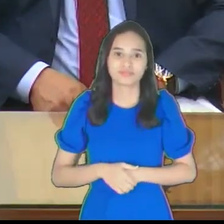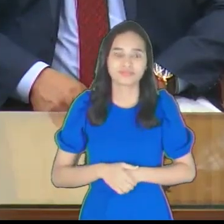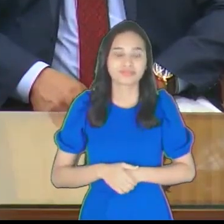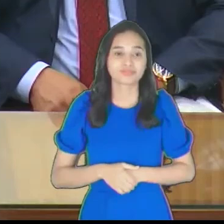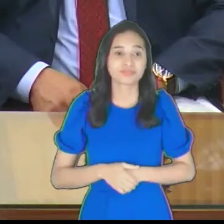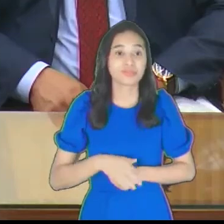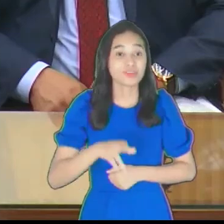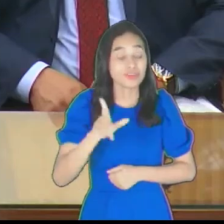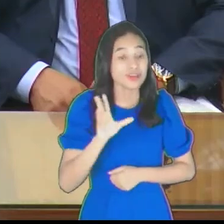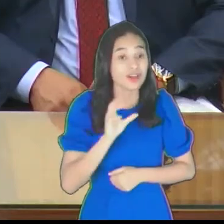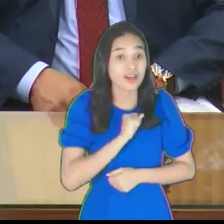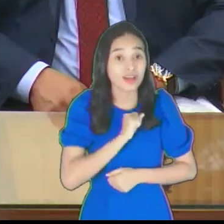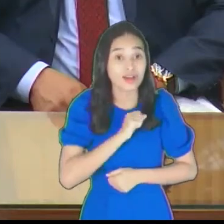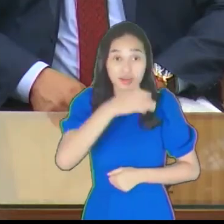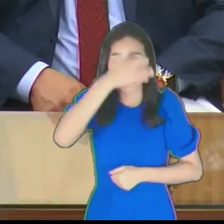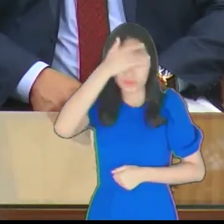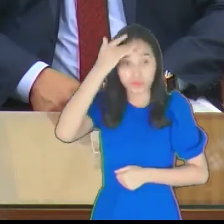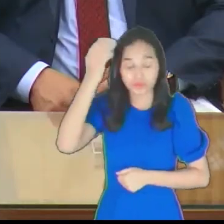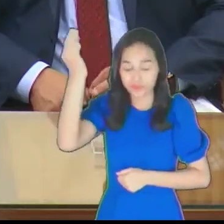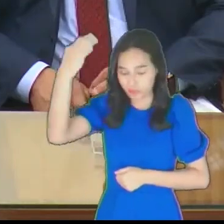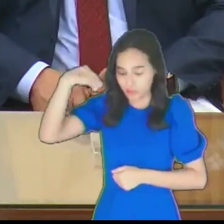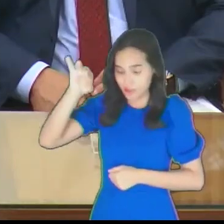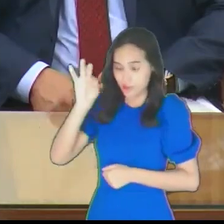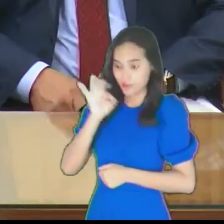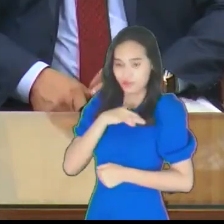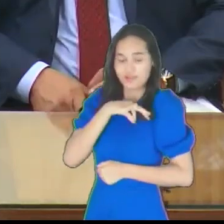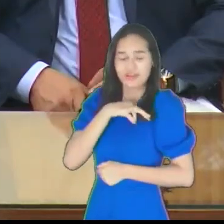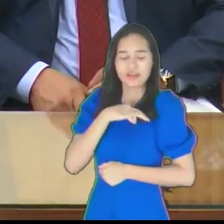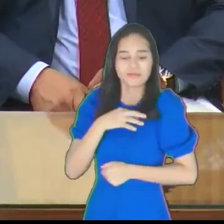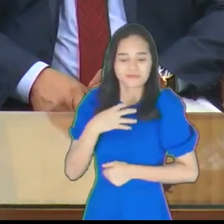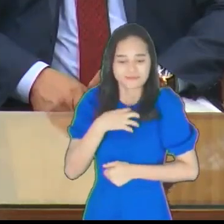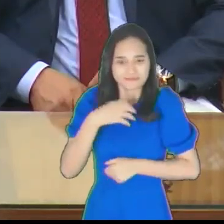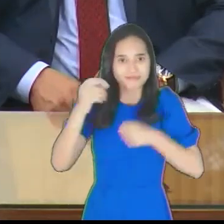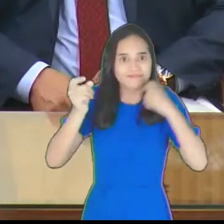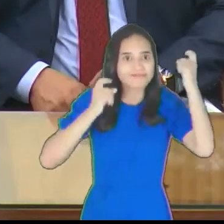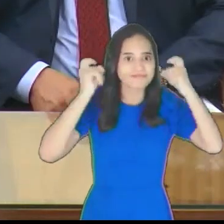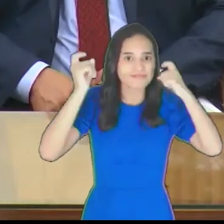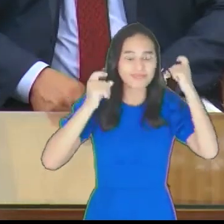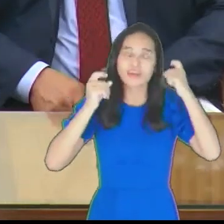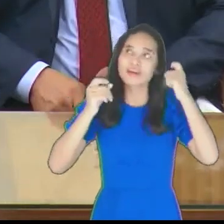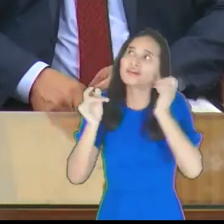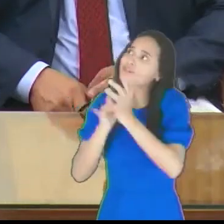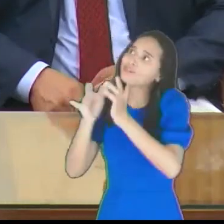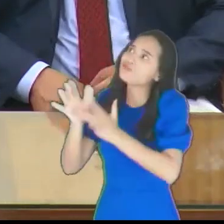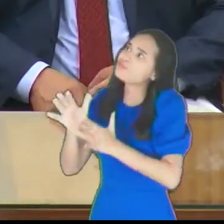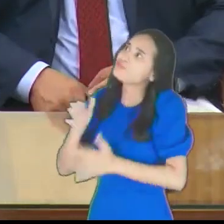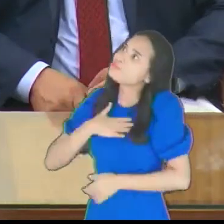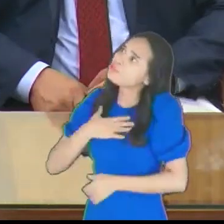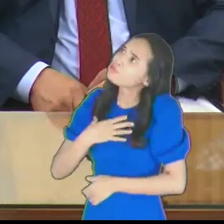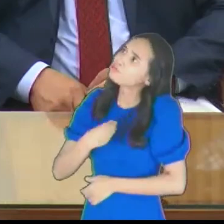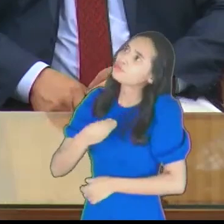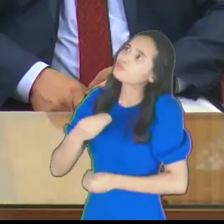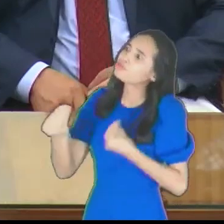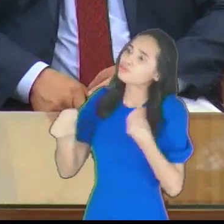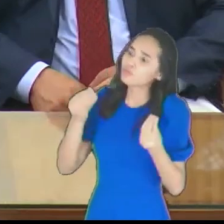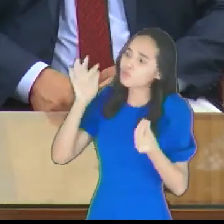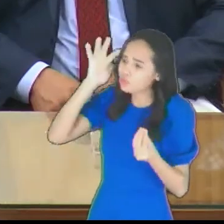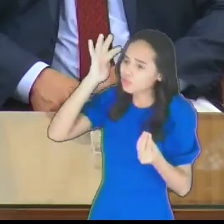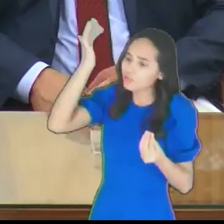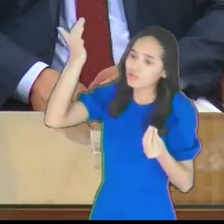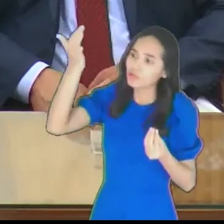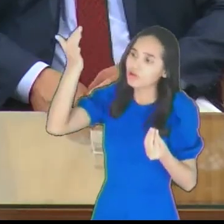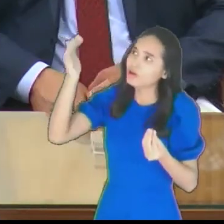Irmãos amados, quem tem o Espírito de Deus fica preocupado. Jesus, o que é que vai ser de meus filhos com o que está acontecendo